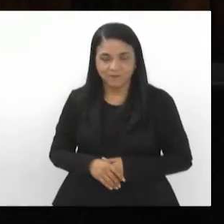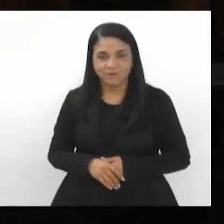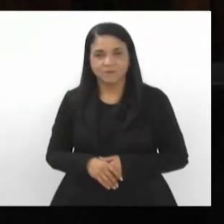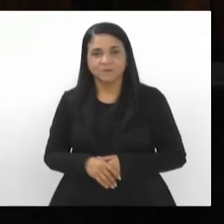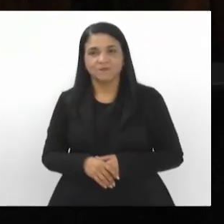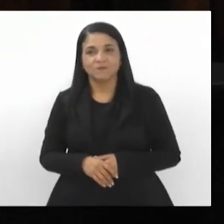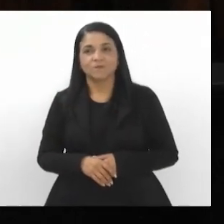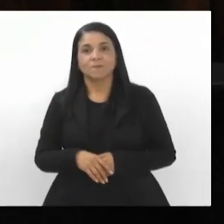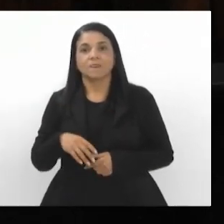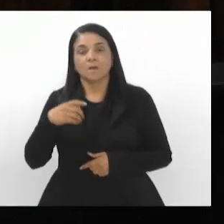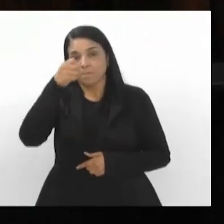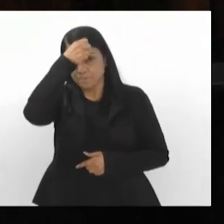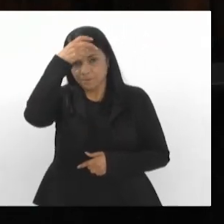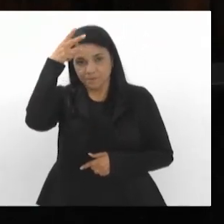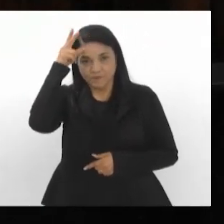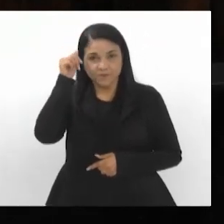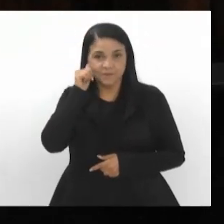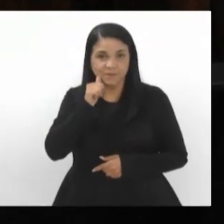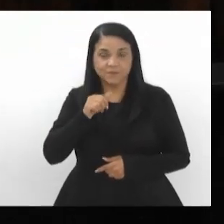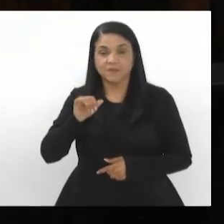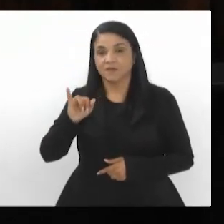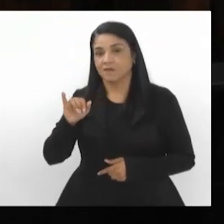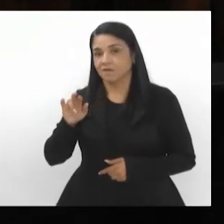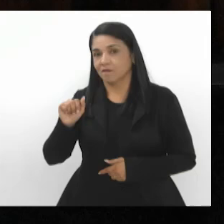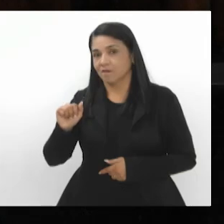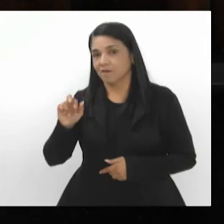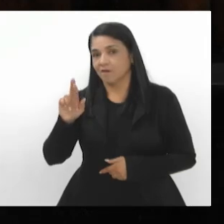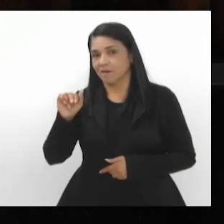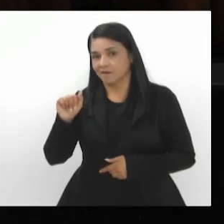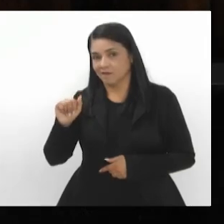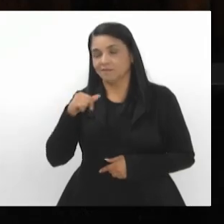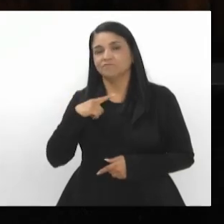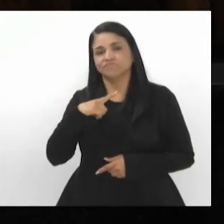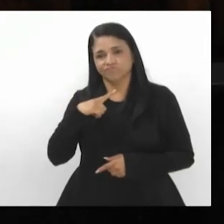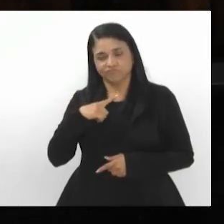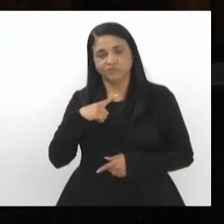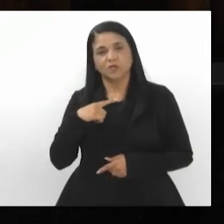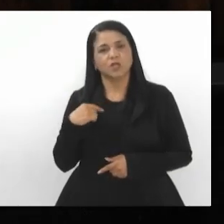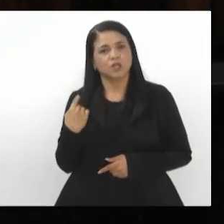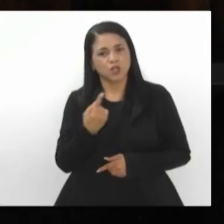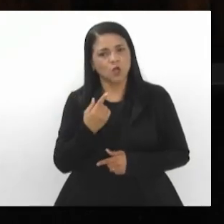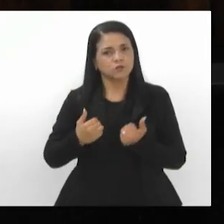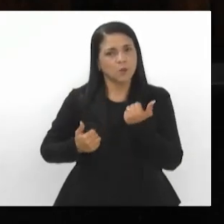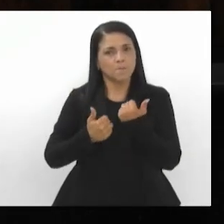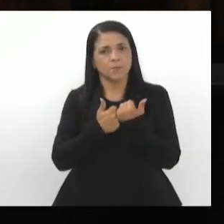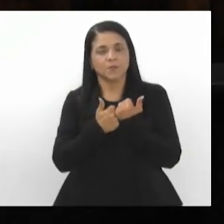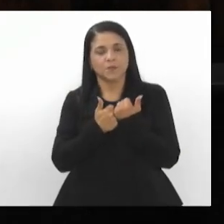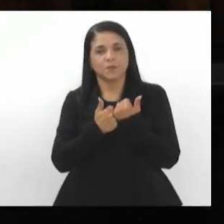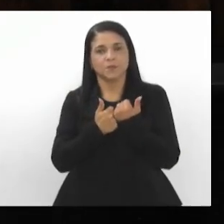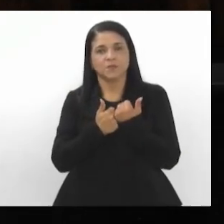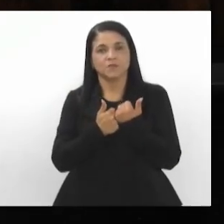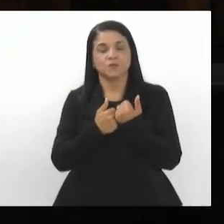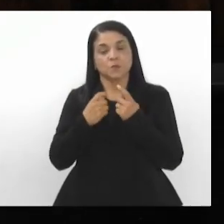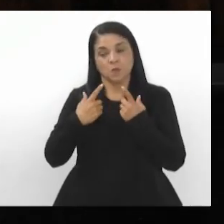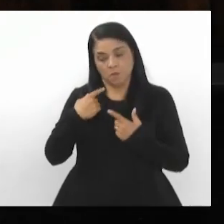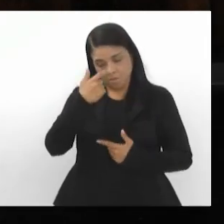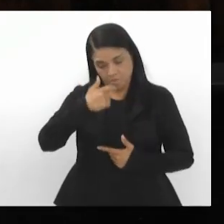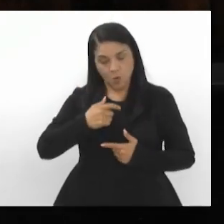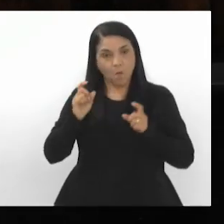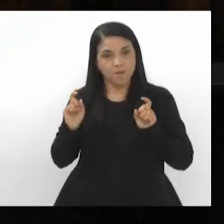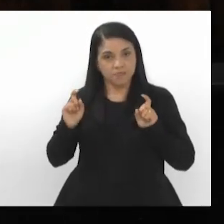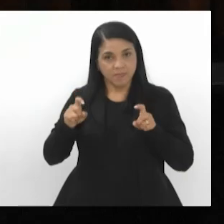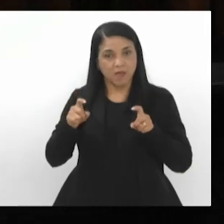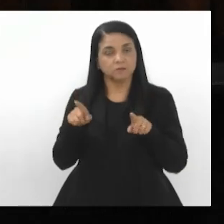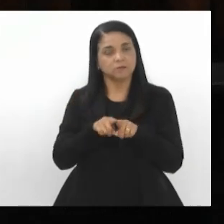Prefeito Iara pode ter certeza que vai ter aqui todo o reconhecimento, todo o apoio, não só do meu mandato, mas eu tenho certeza